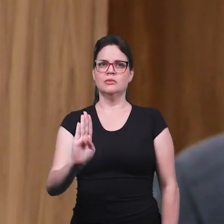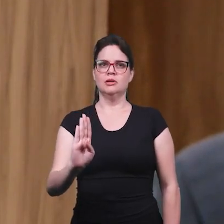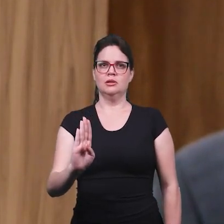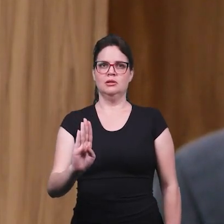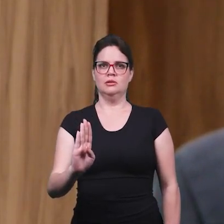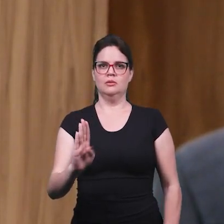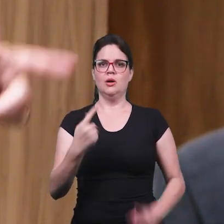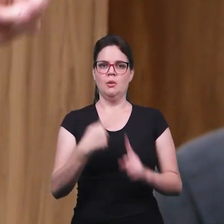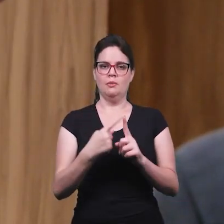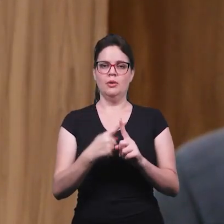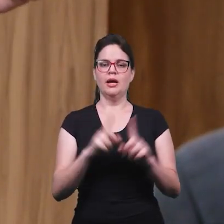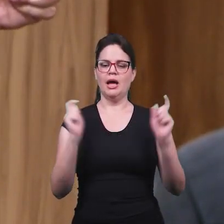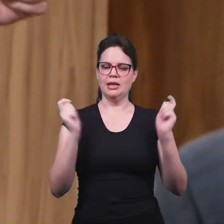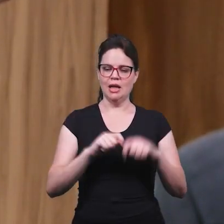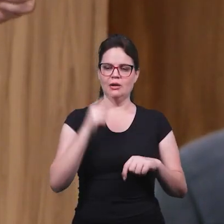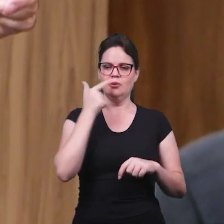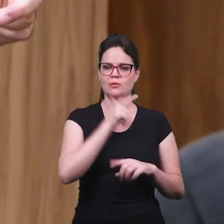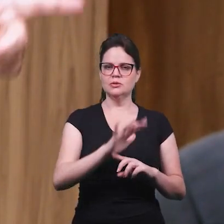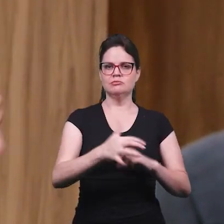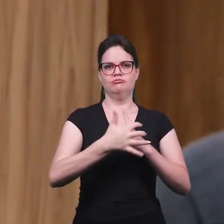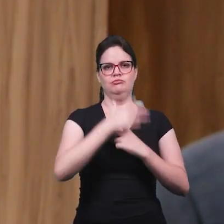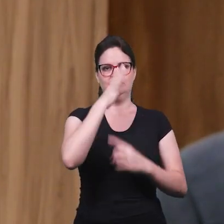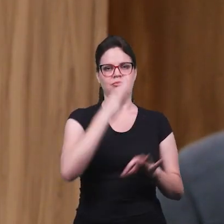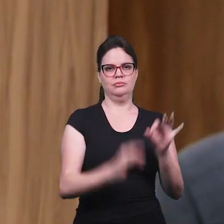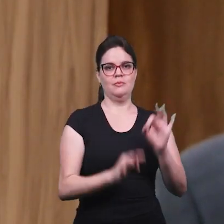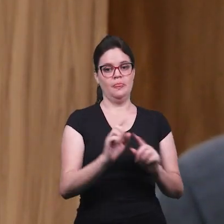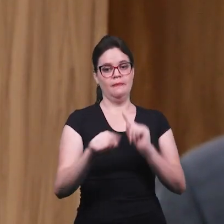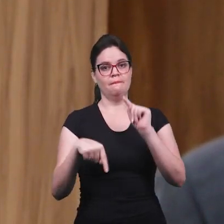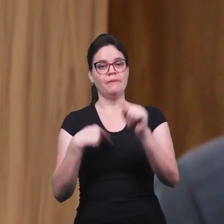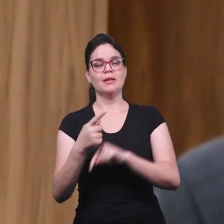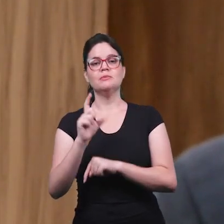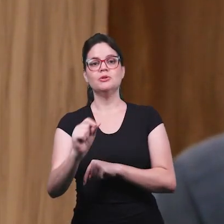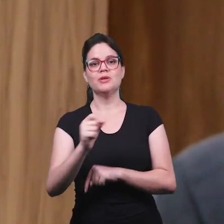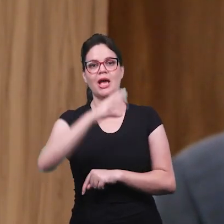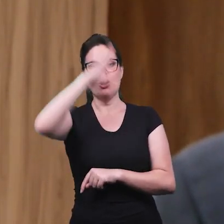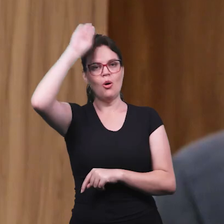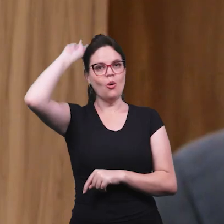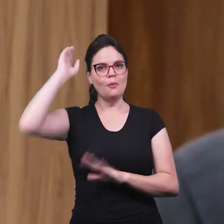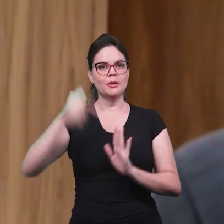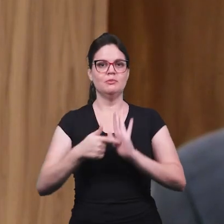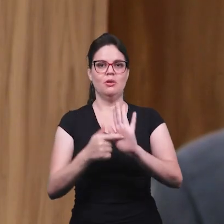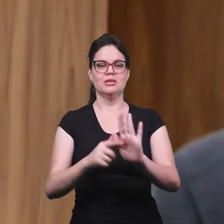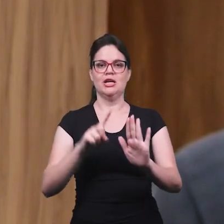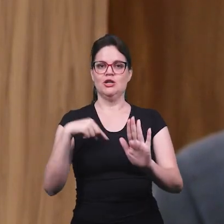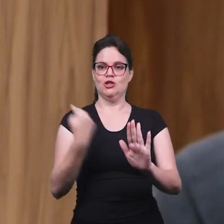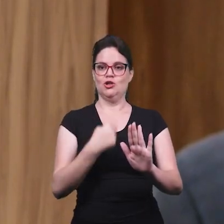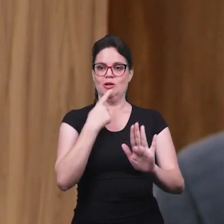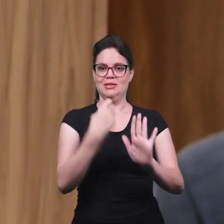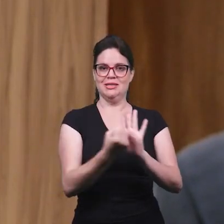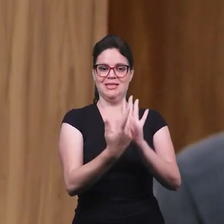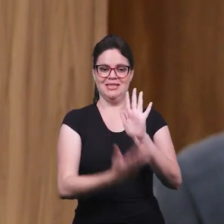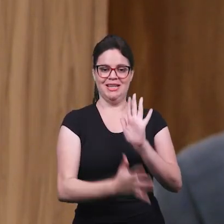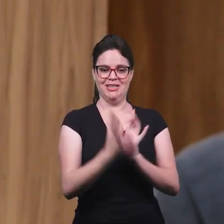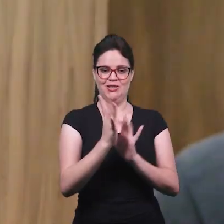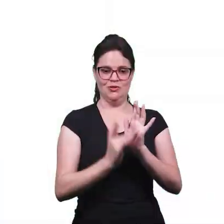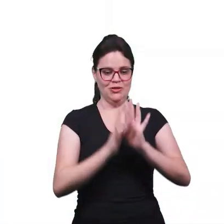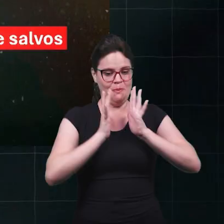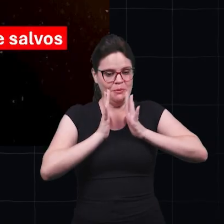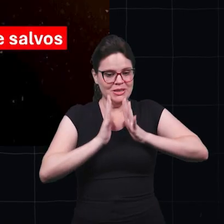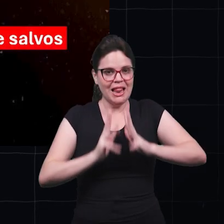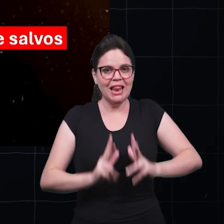e depois, Romanos 5:9, por sermos justificados pelo sangue de